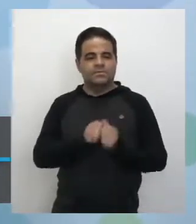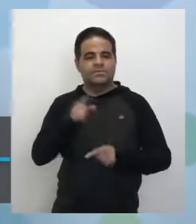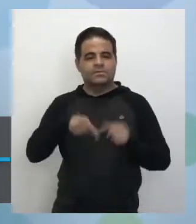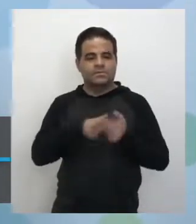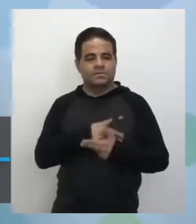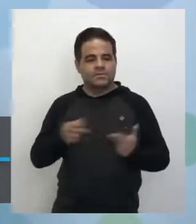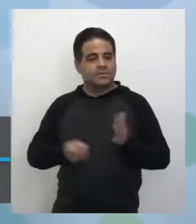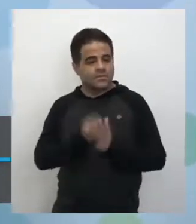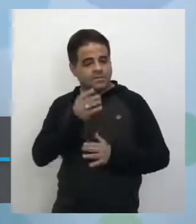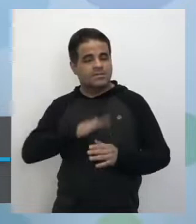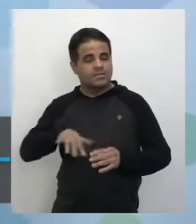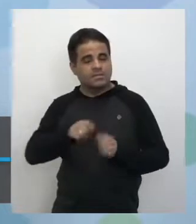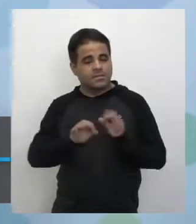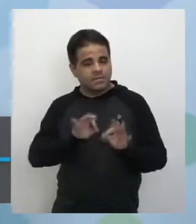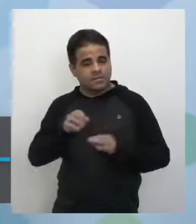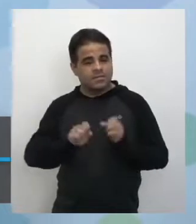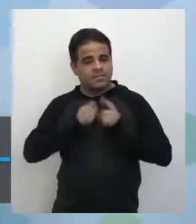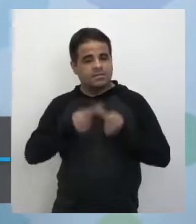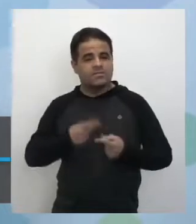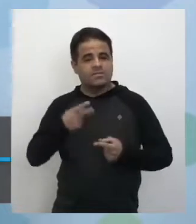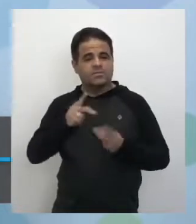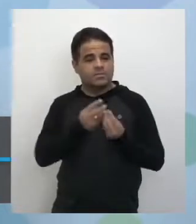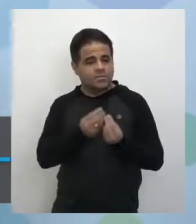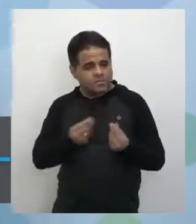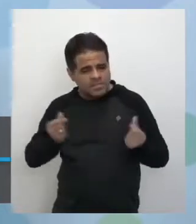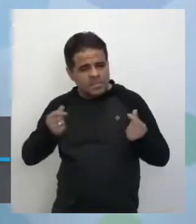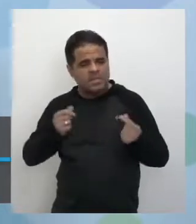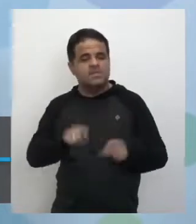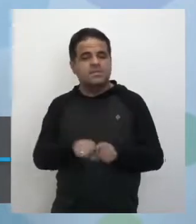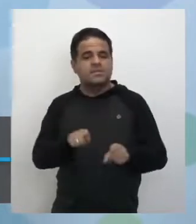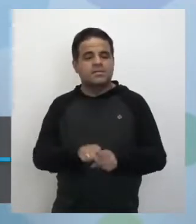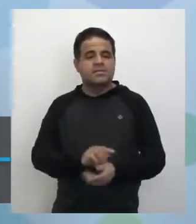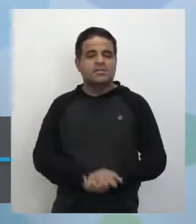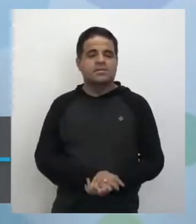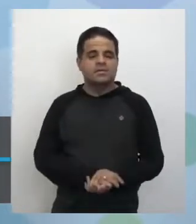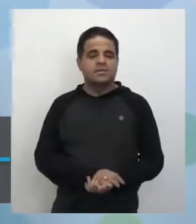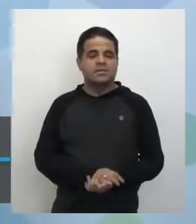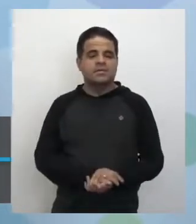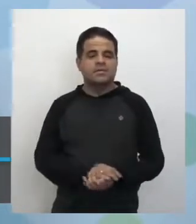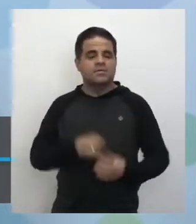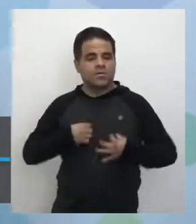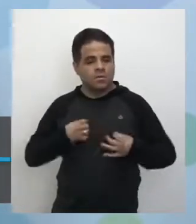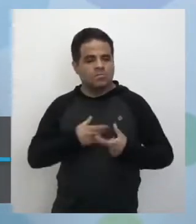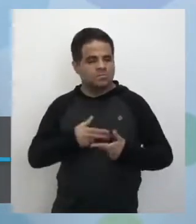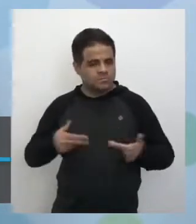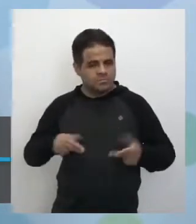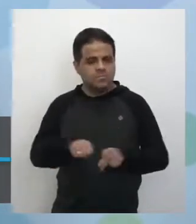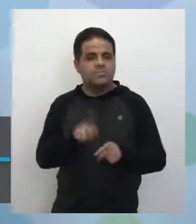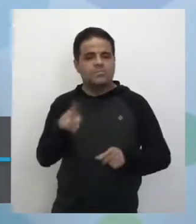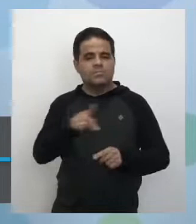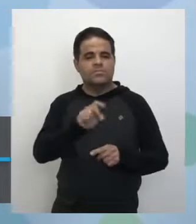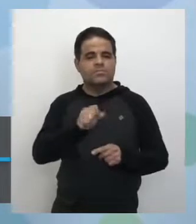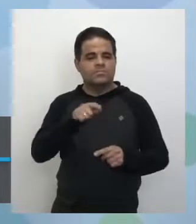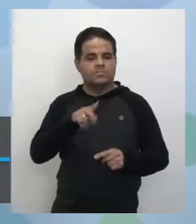produzidos por seres vivos ou suas substâncias, né? Canudo de mandioca, roupas e assim por diante. A pessoa Sandra